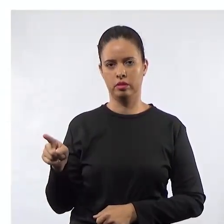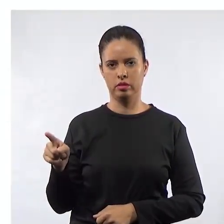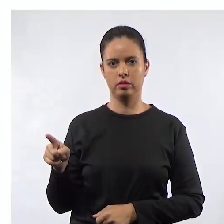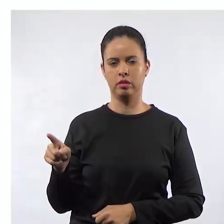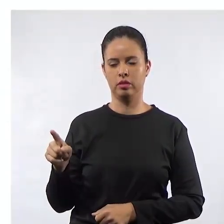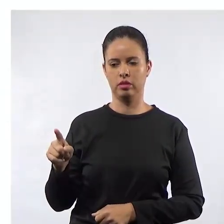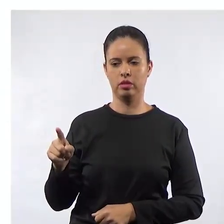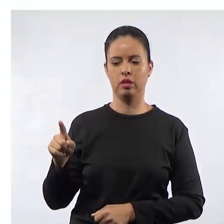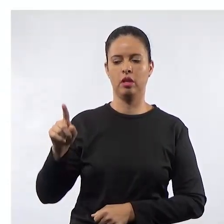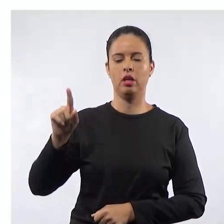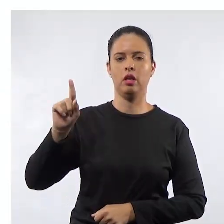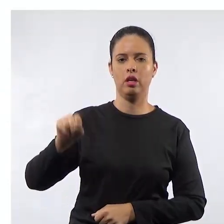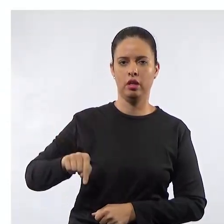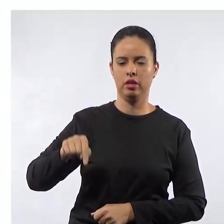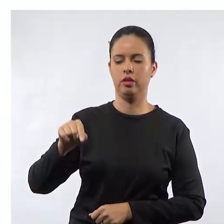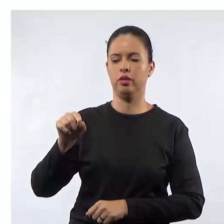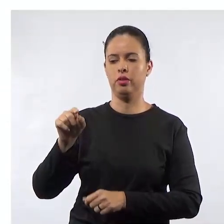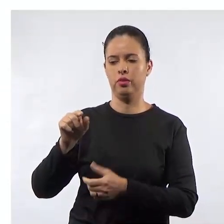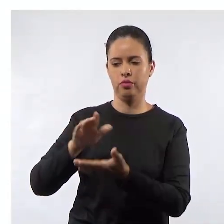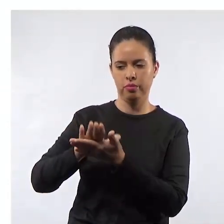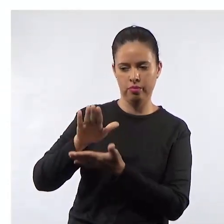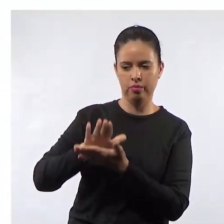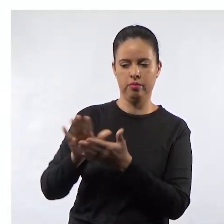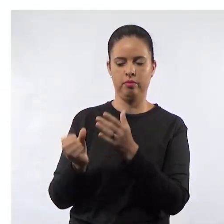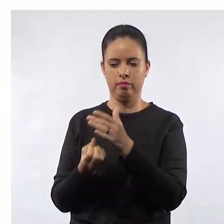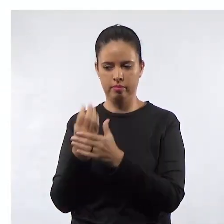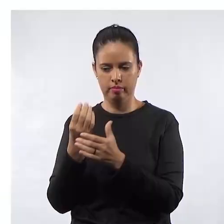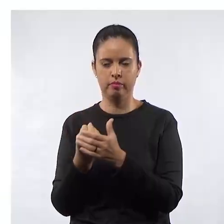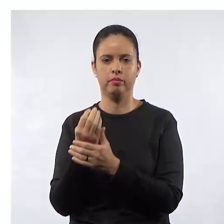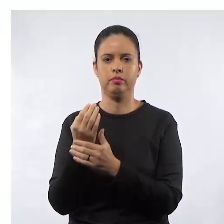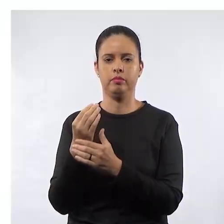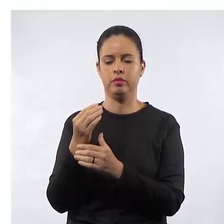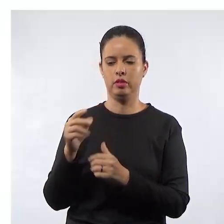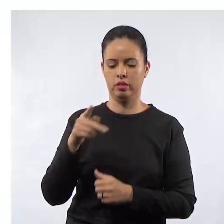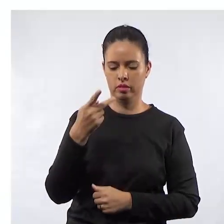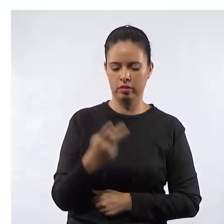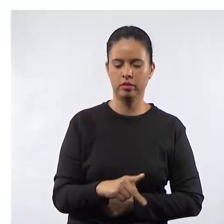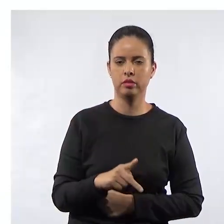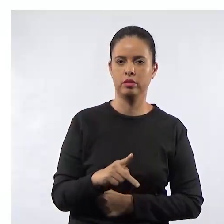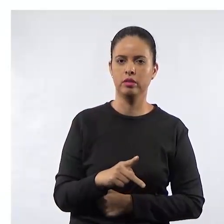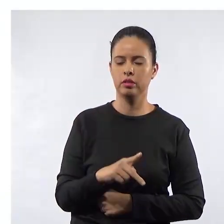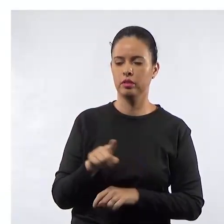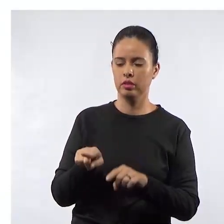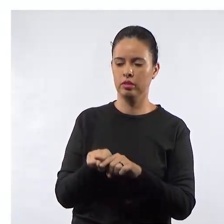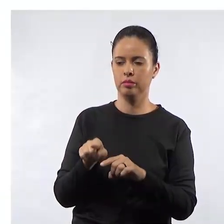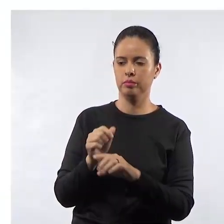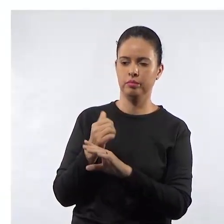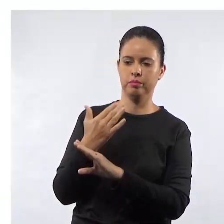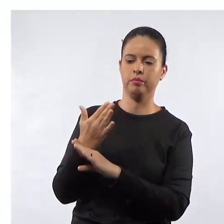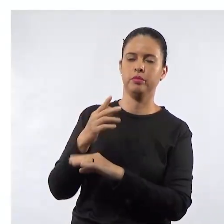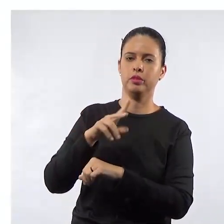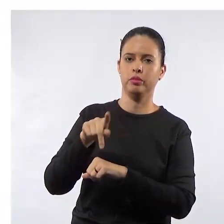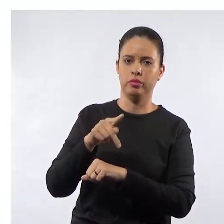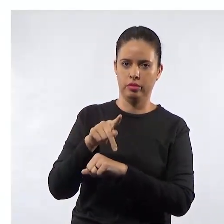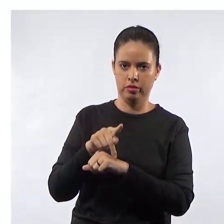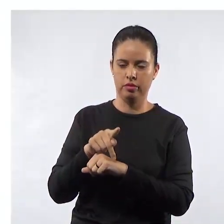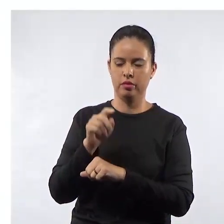gente fala que é o fabricante, o produtor, o construtor nacional estrangeiro e o importador, tá?